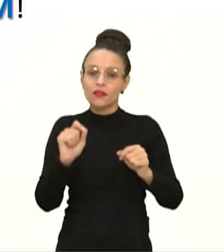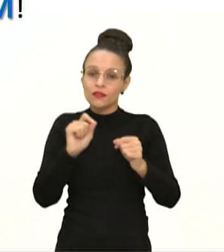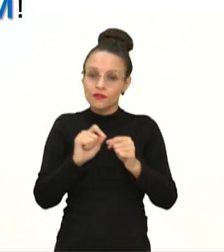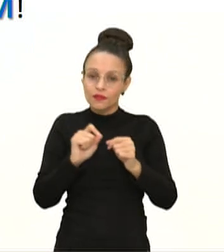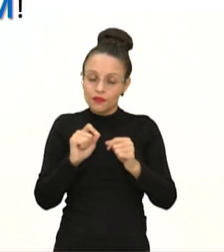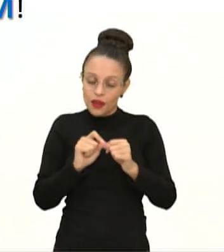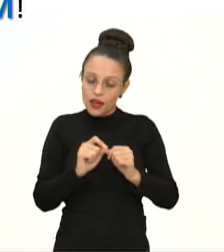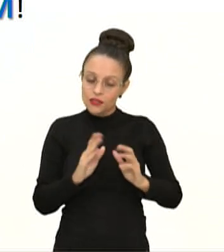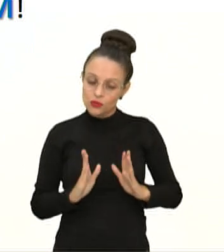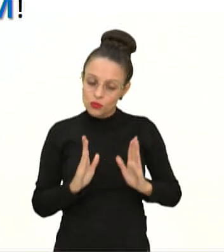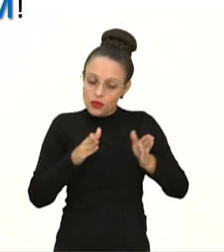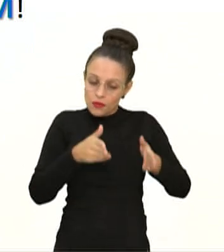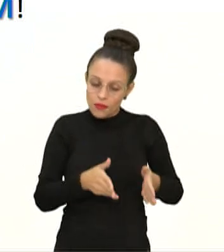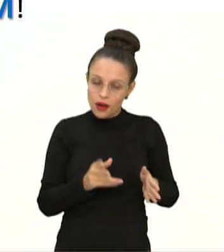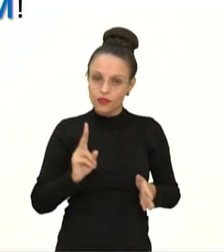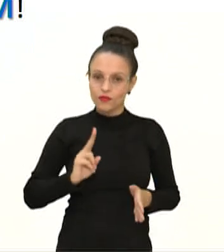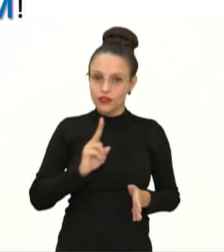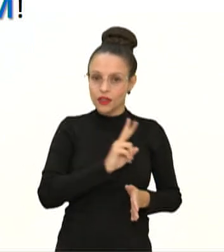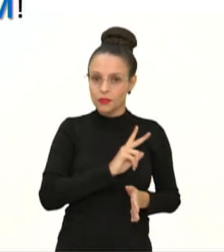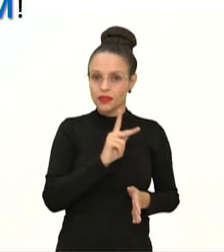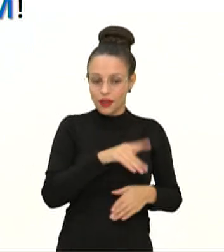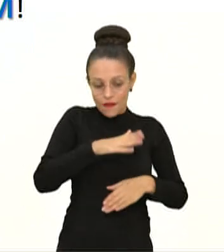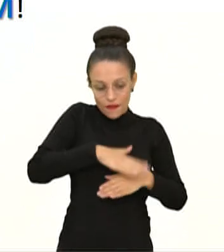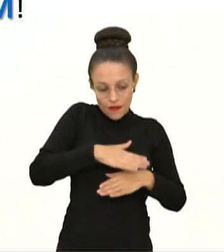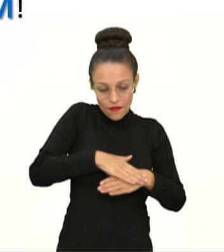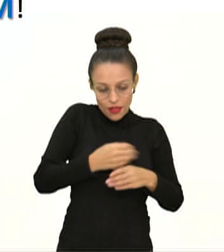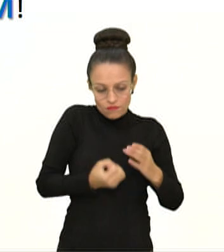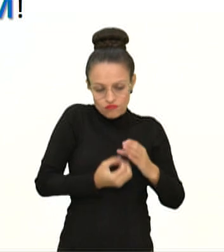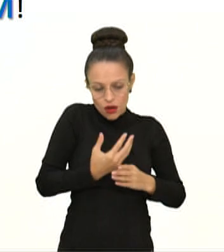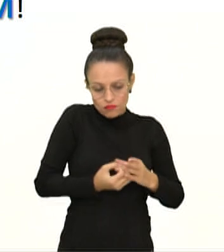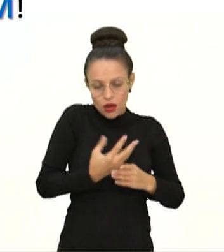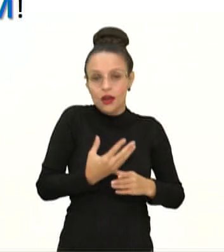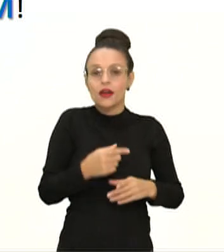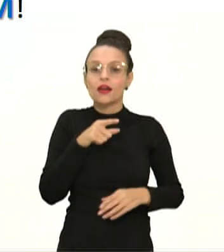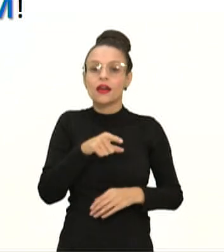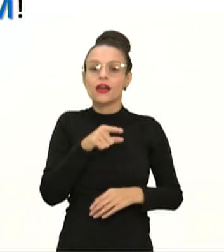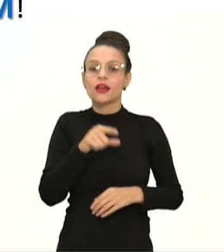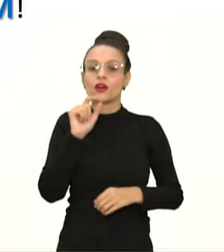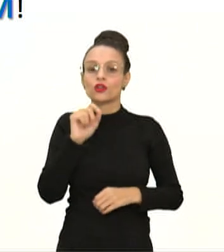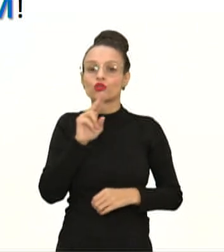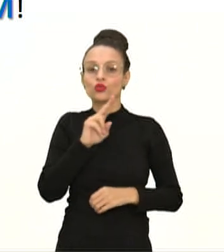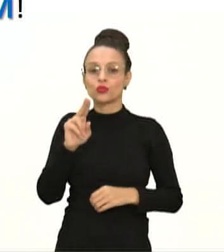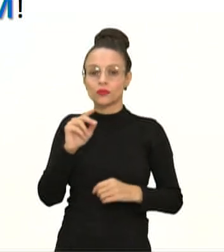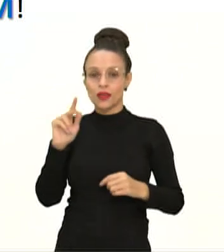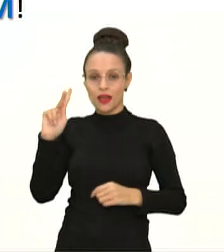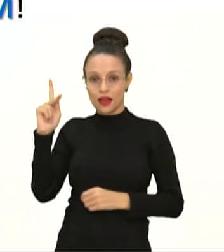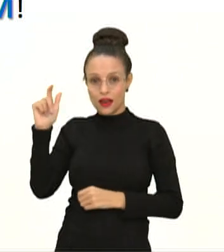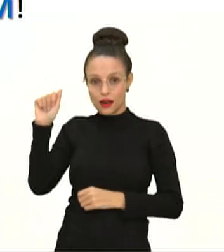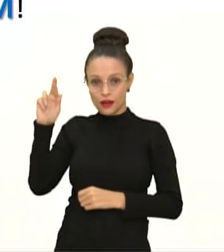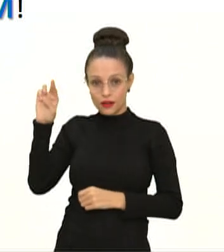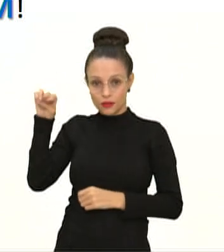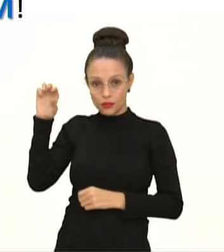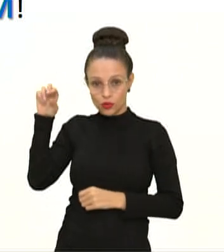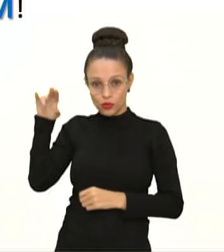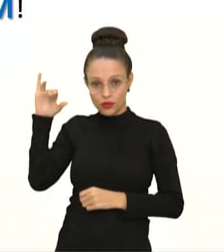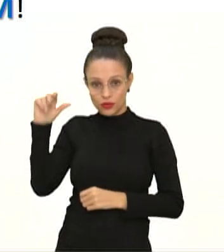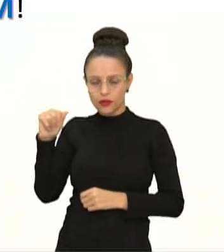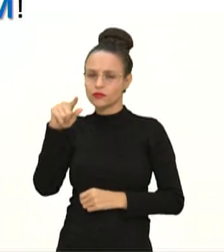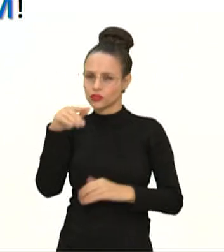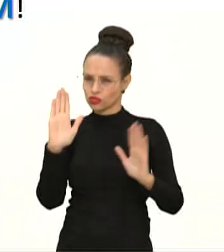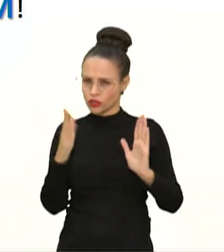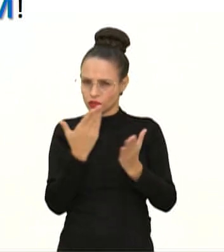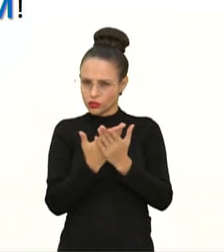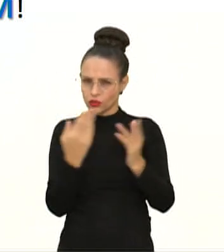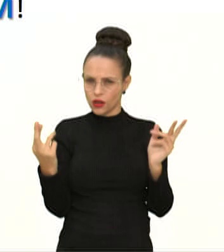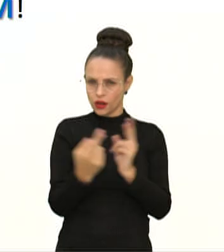de vitamina K para nós. Isso é uma relação que a gente chama de harmônica, tá? Você deve ter estudado já sobre